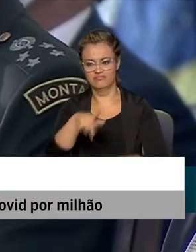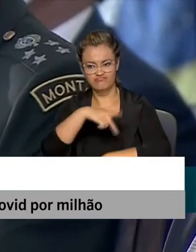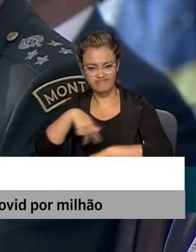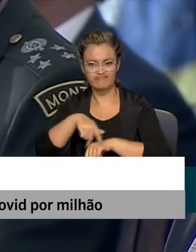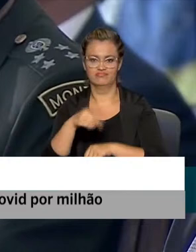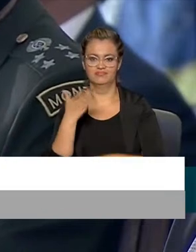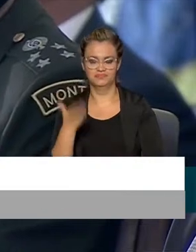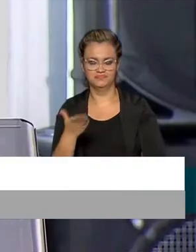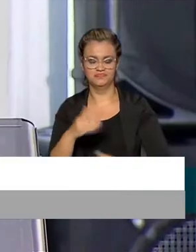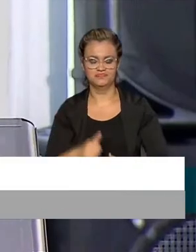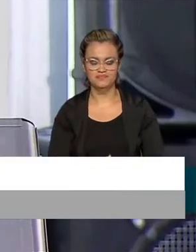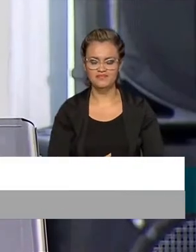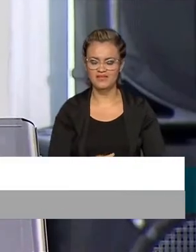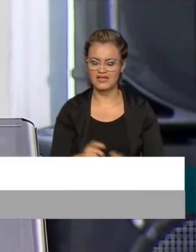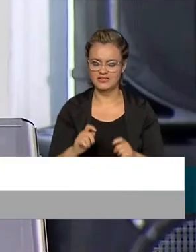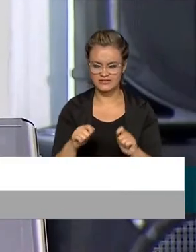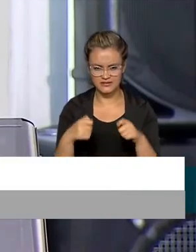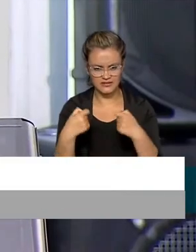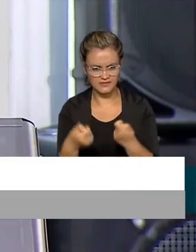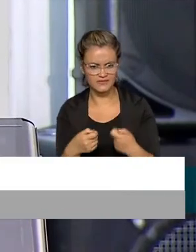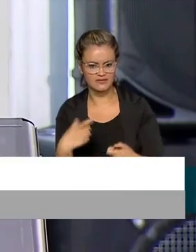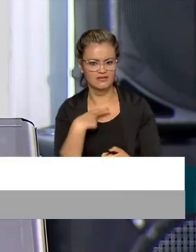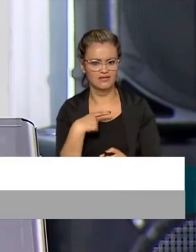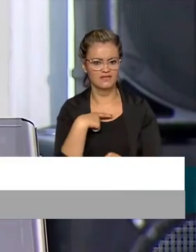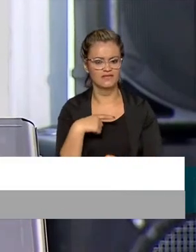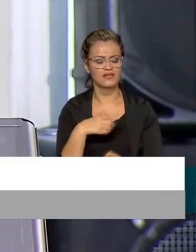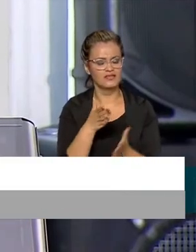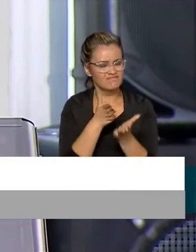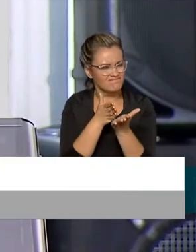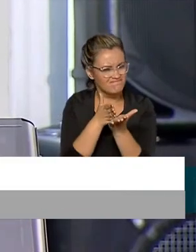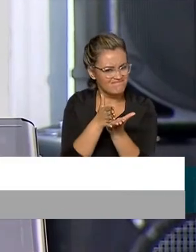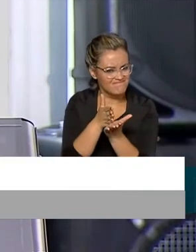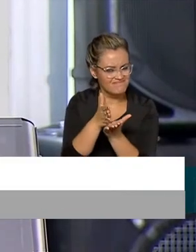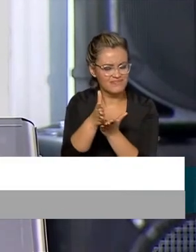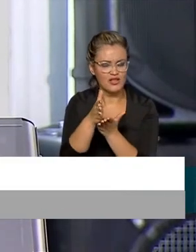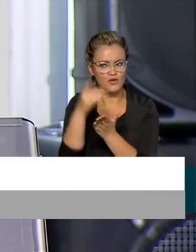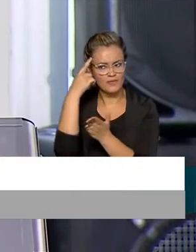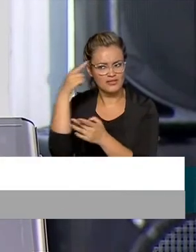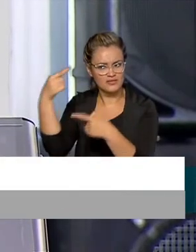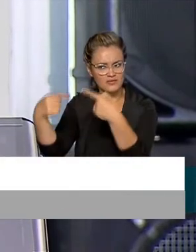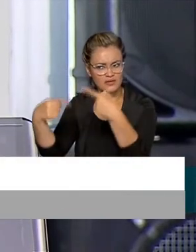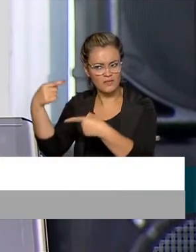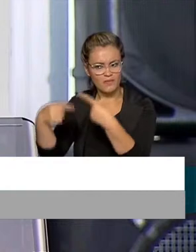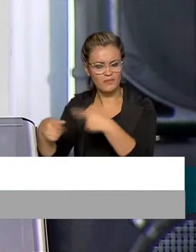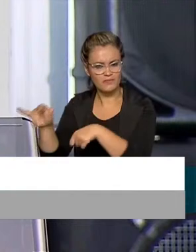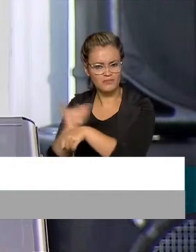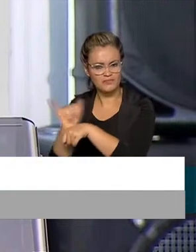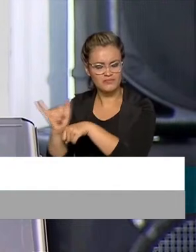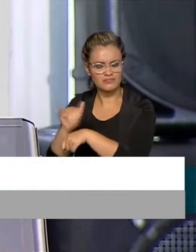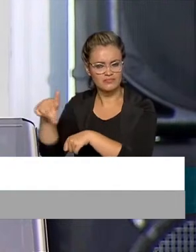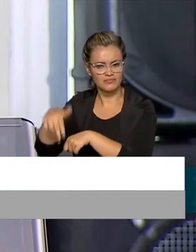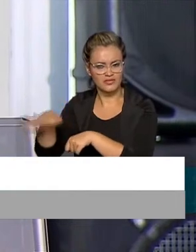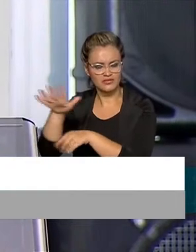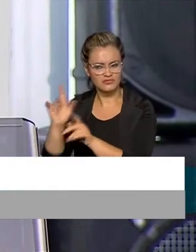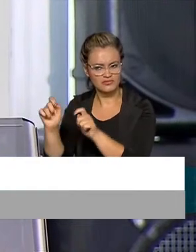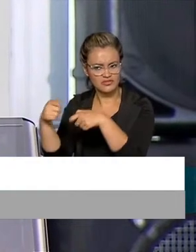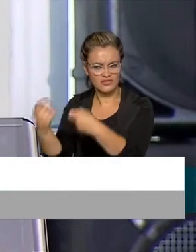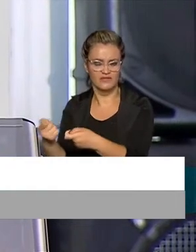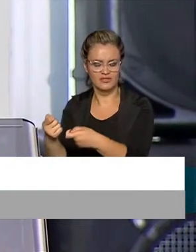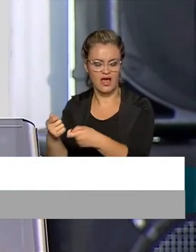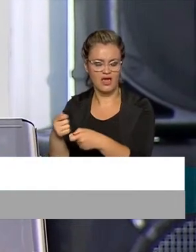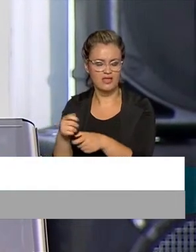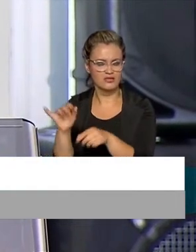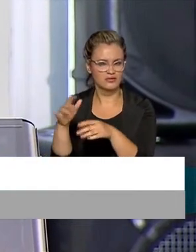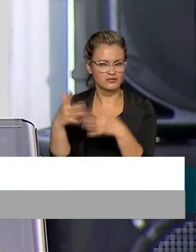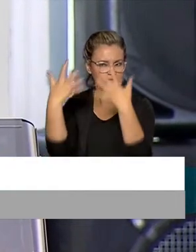condução da Força Terrestre, manteve a agenda alinhada à política e à Estratégia Nacional de Defesa,